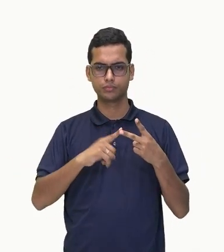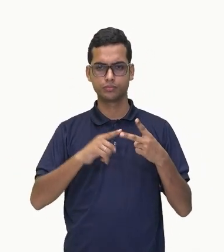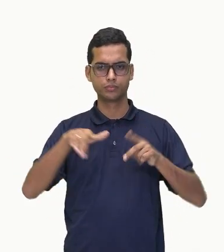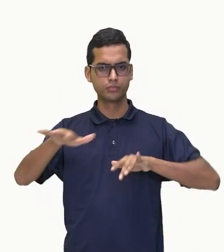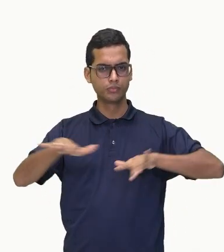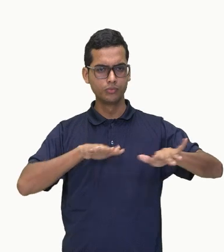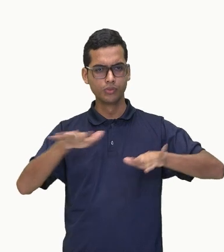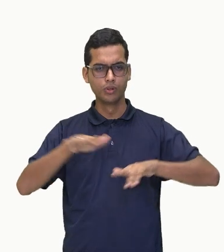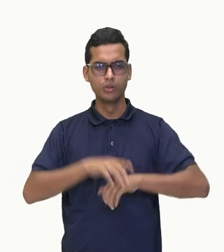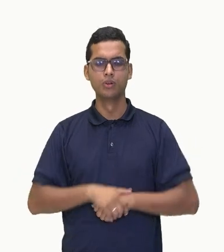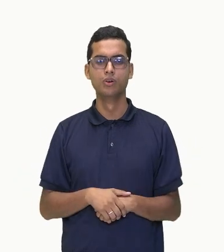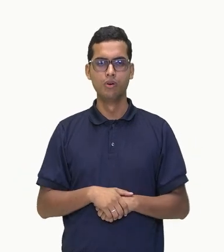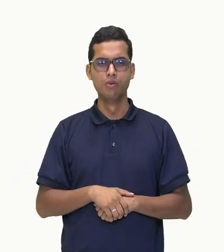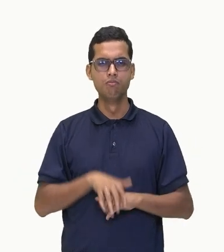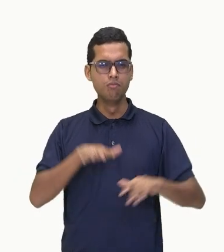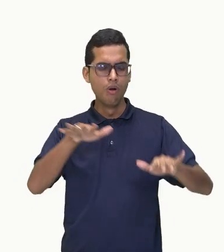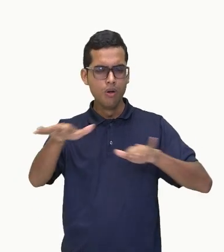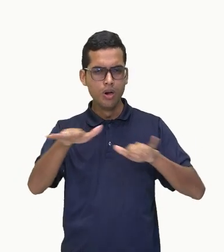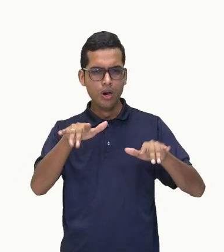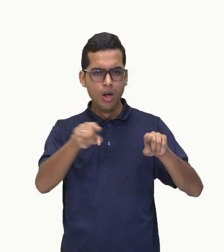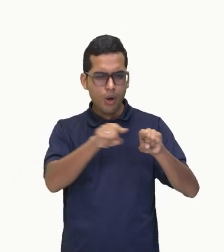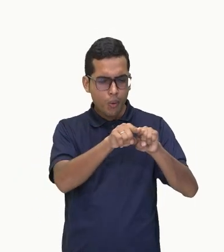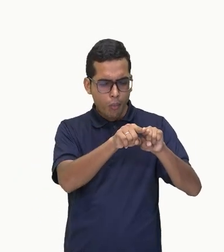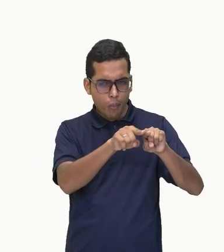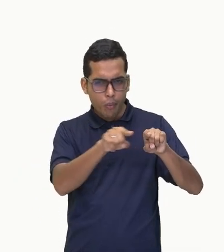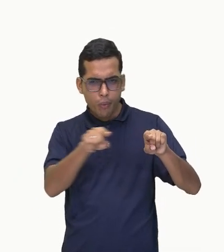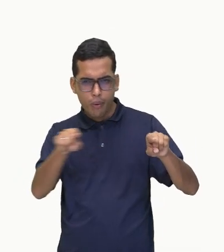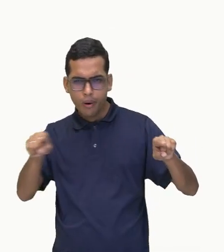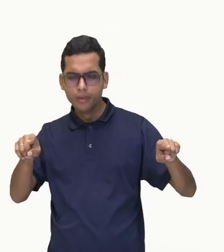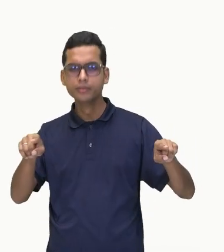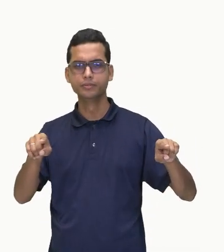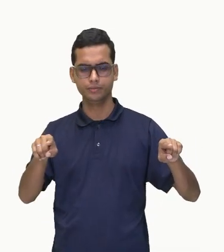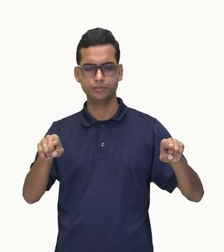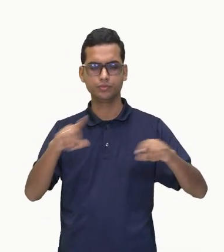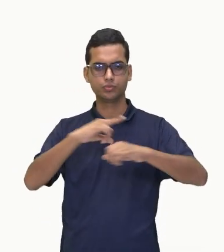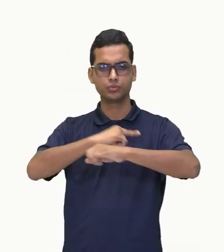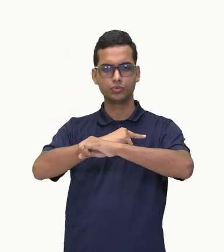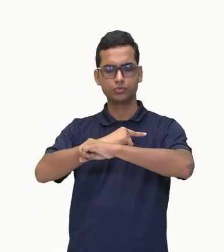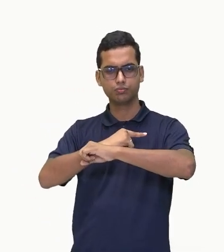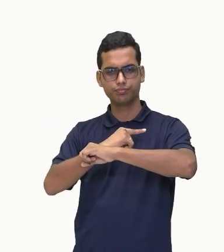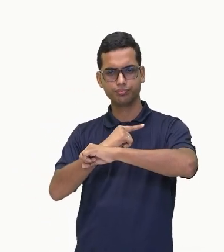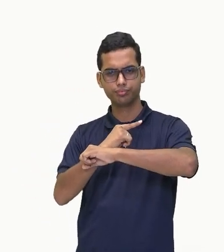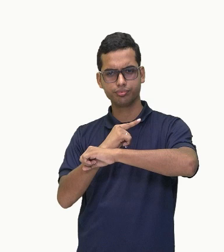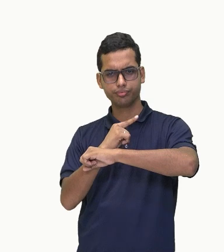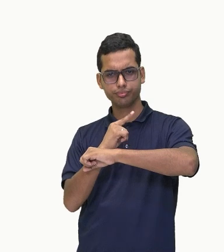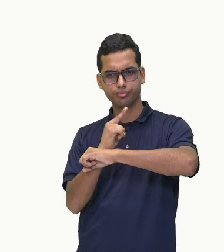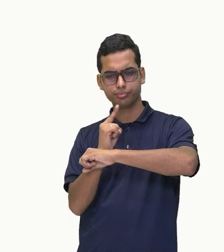movimento retilíneo uniformemente variado, também chamado de